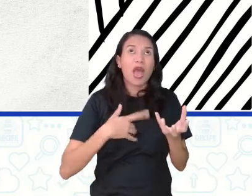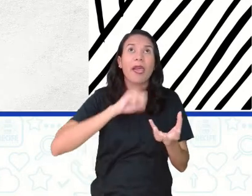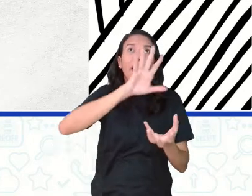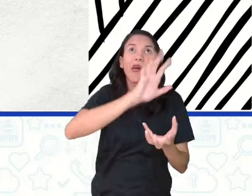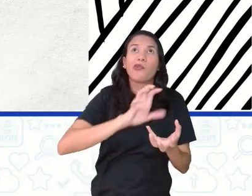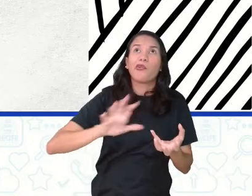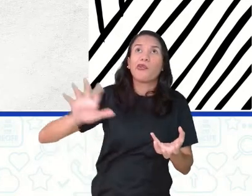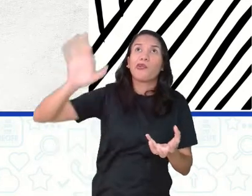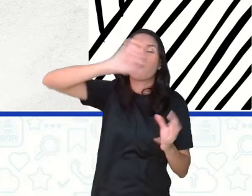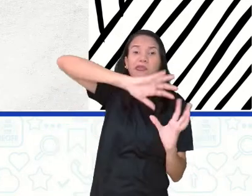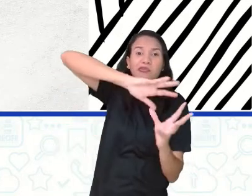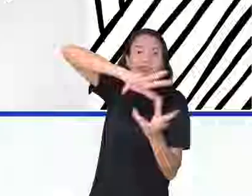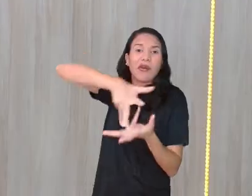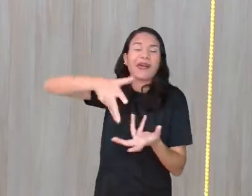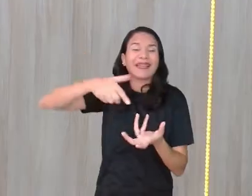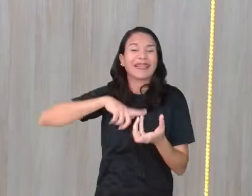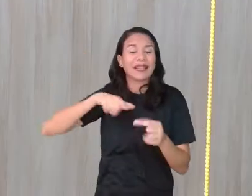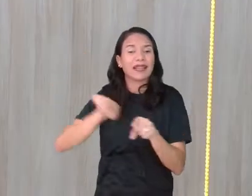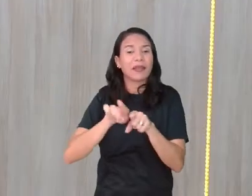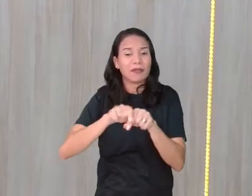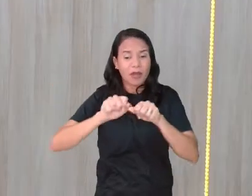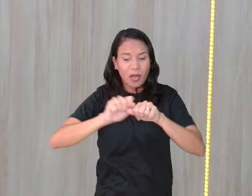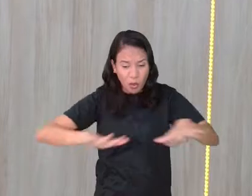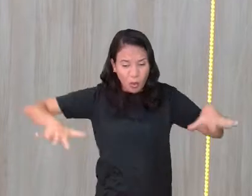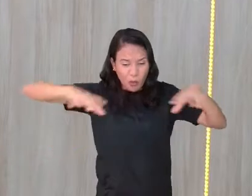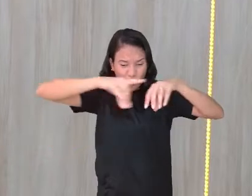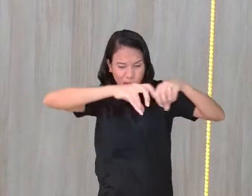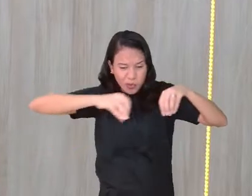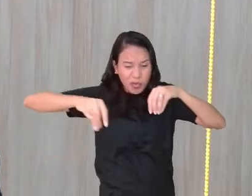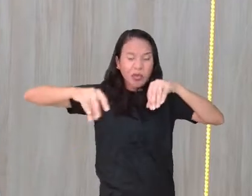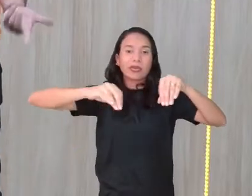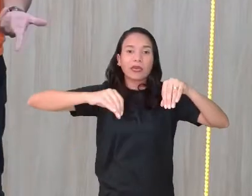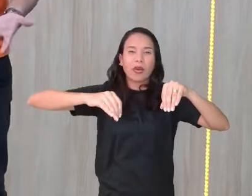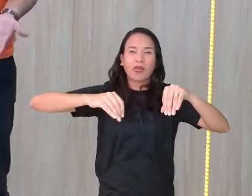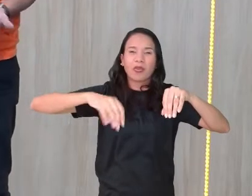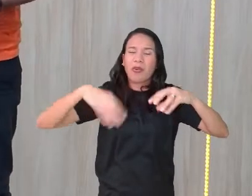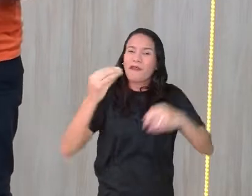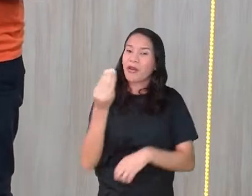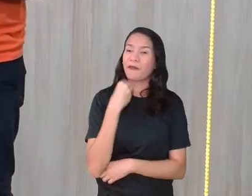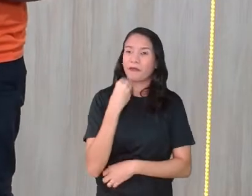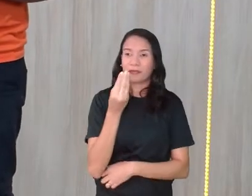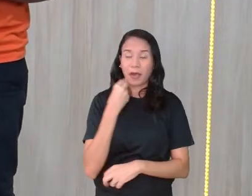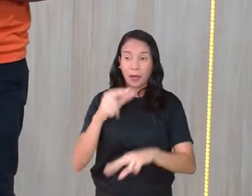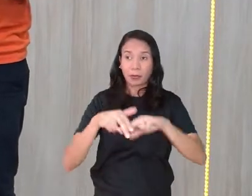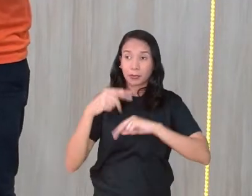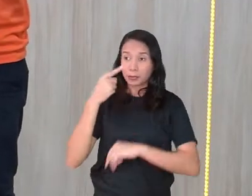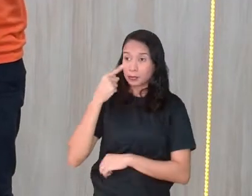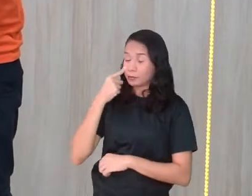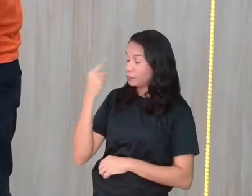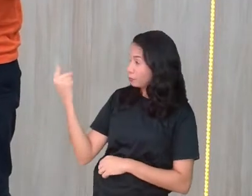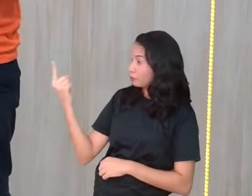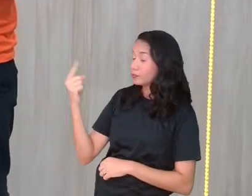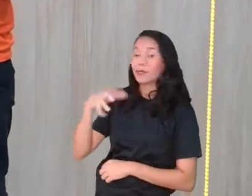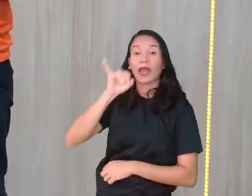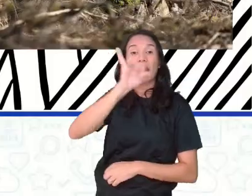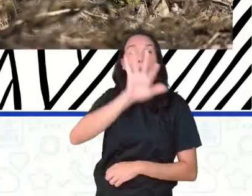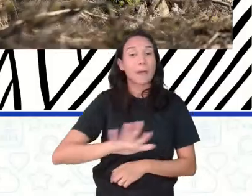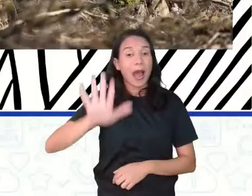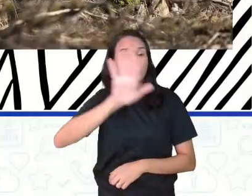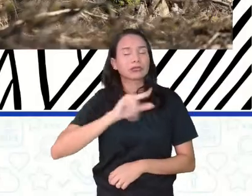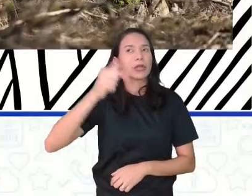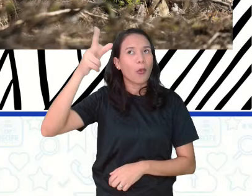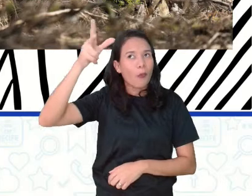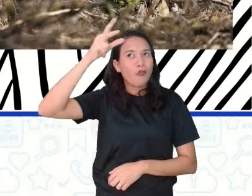e o esgotamento do solo porque vai se plantar ali, ó, há séculos, tá? Então Então, seguindo aqui, ó, só umas imagenzinhas para a